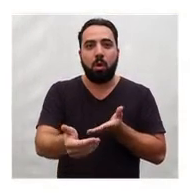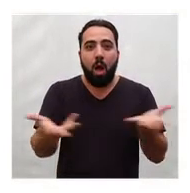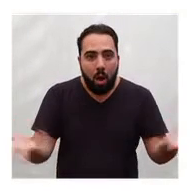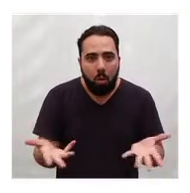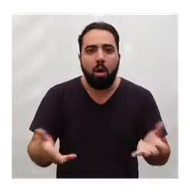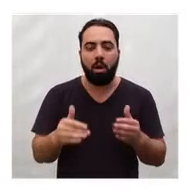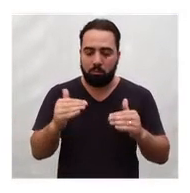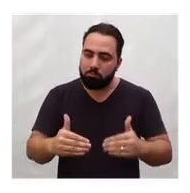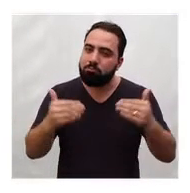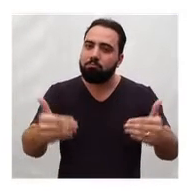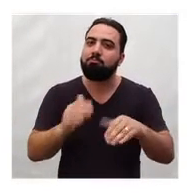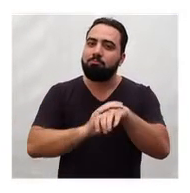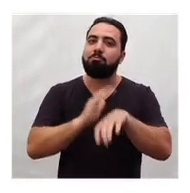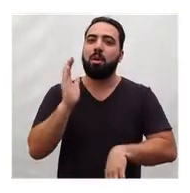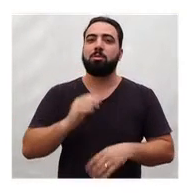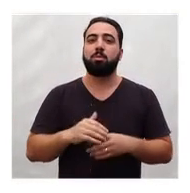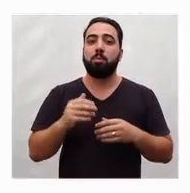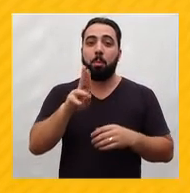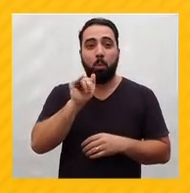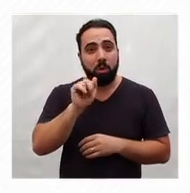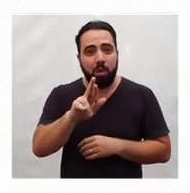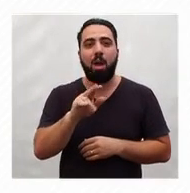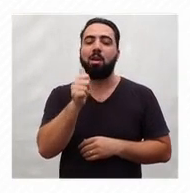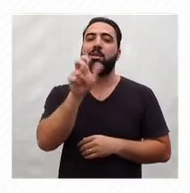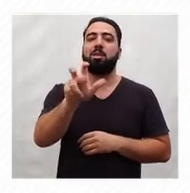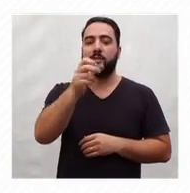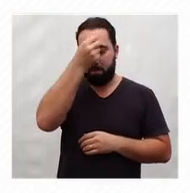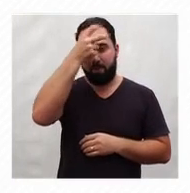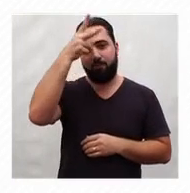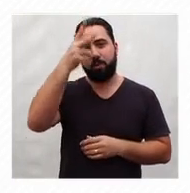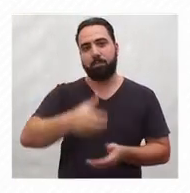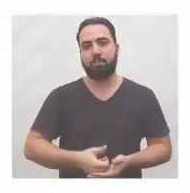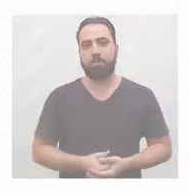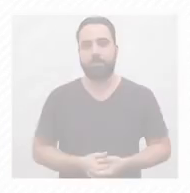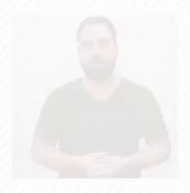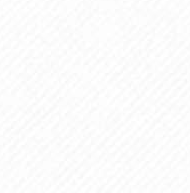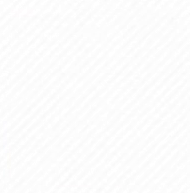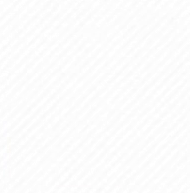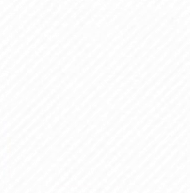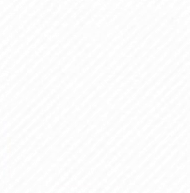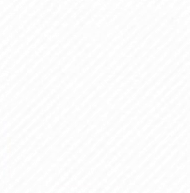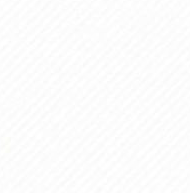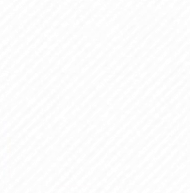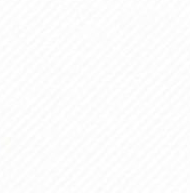começou. Agora vai avançar mais. Bornier 15, prefeito.